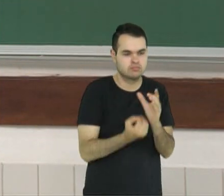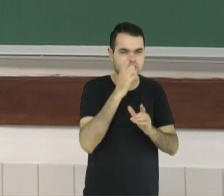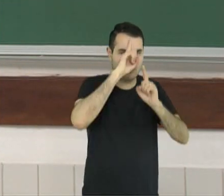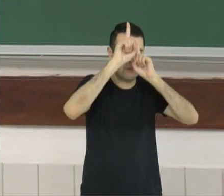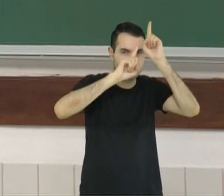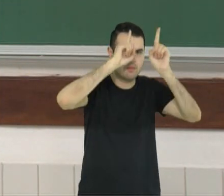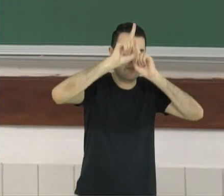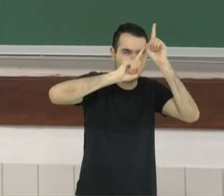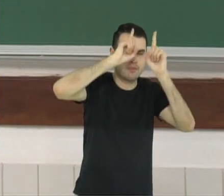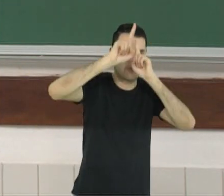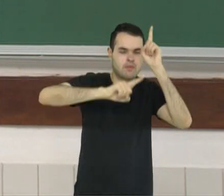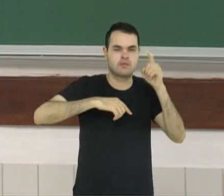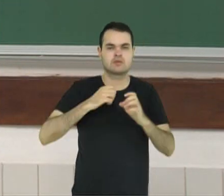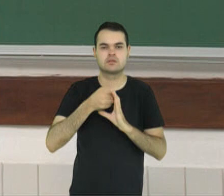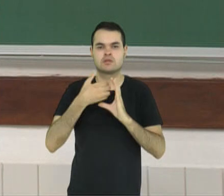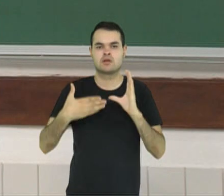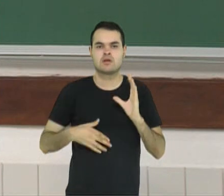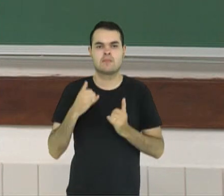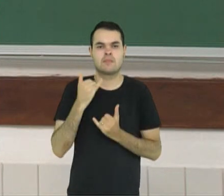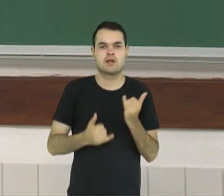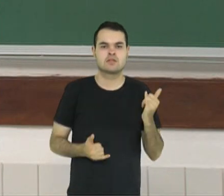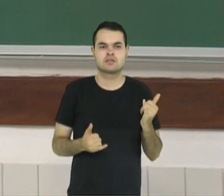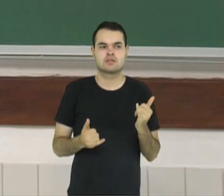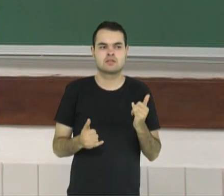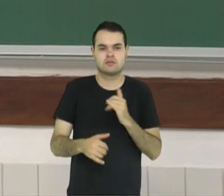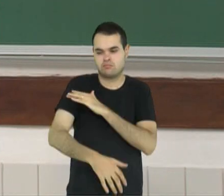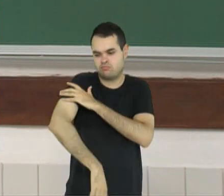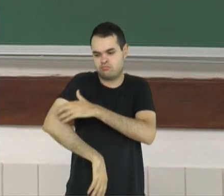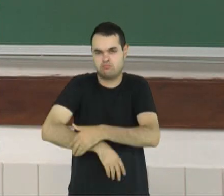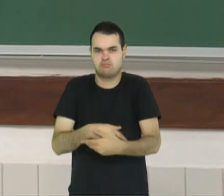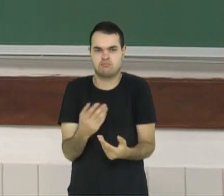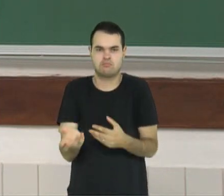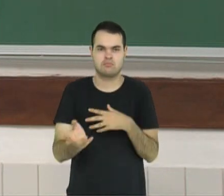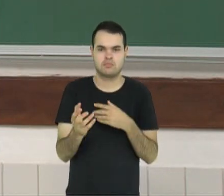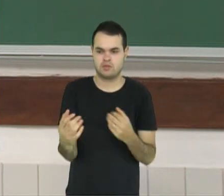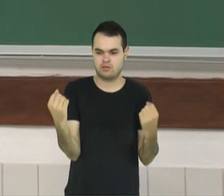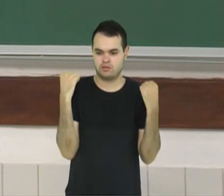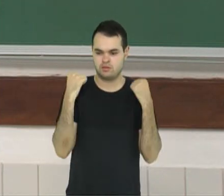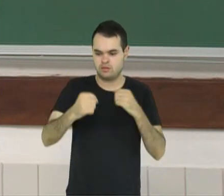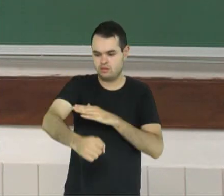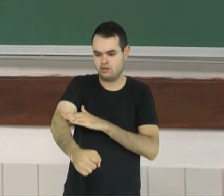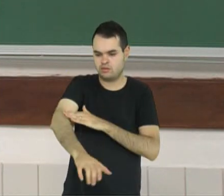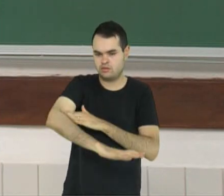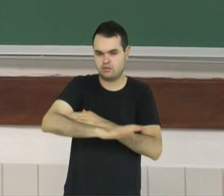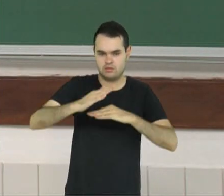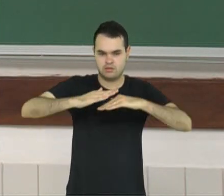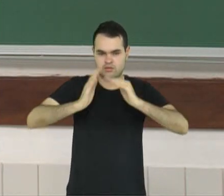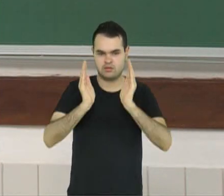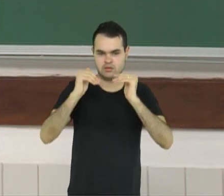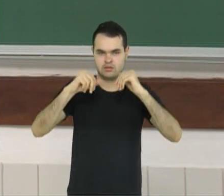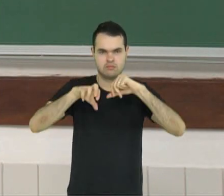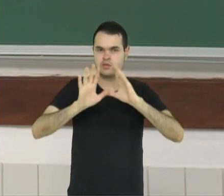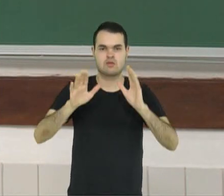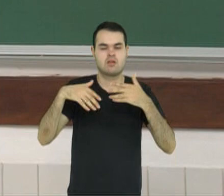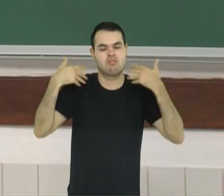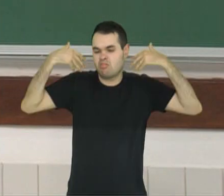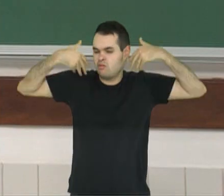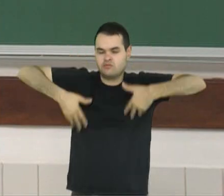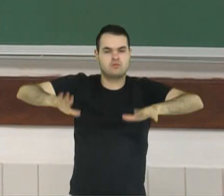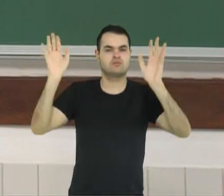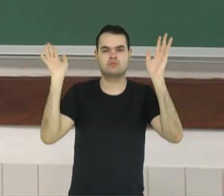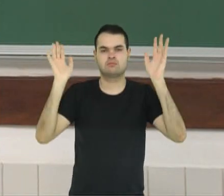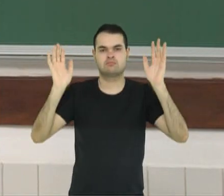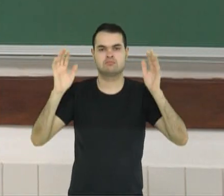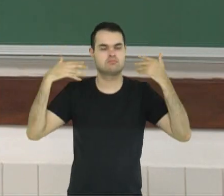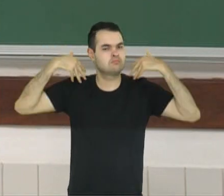passos. Características é como se você não tivesse dobradiças, não tivesse articulações, você fica extremamente solto. E é uma